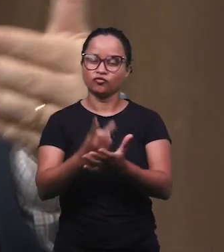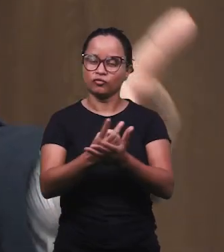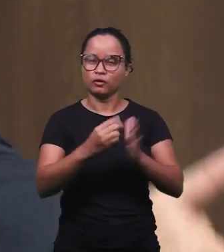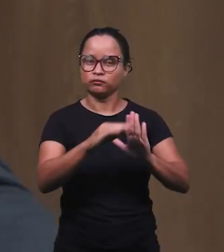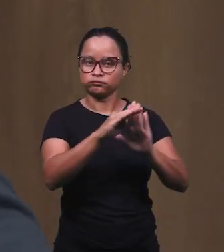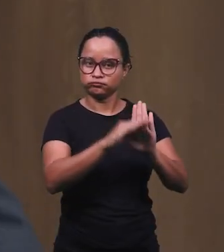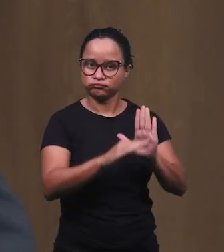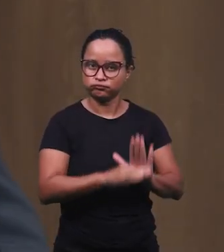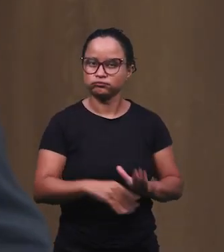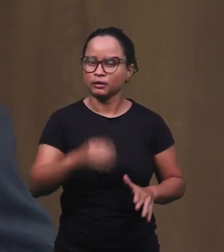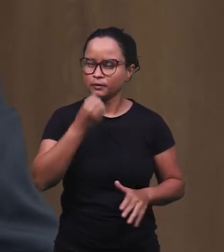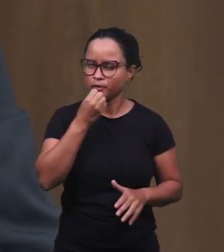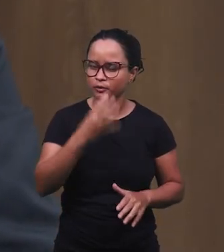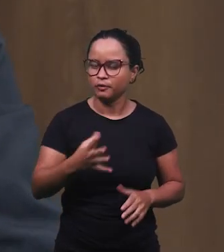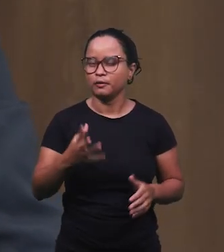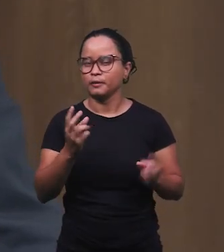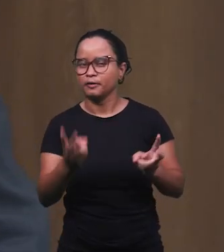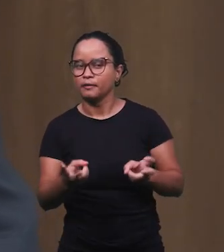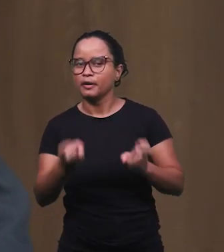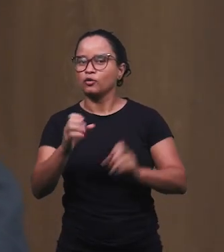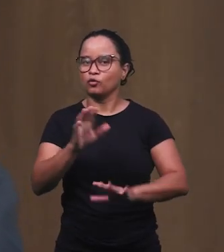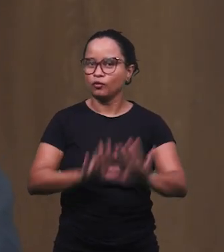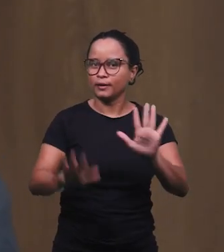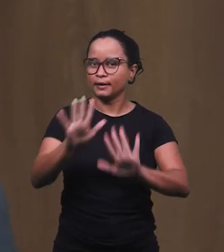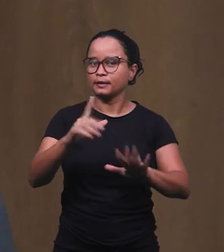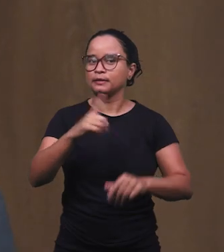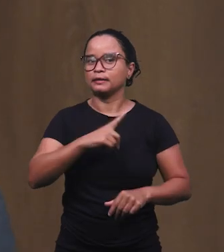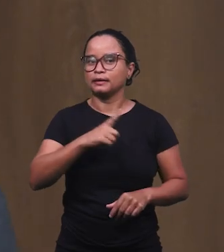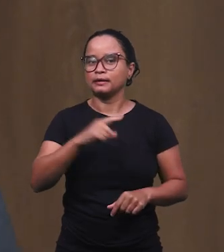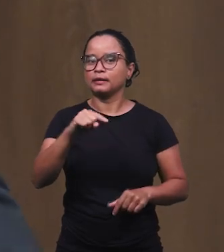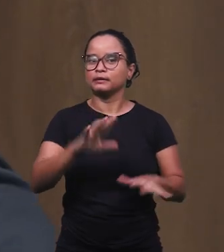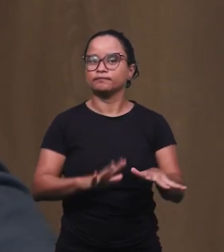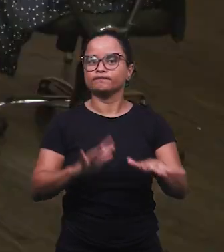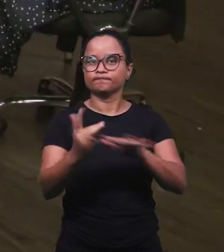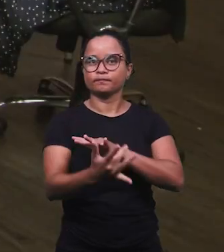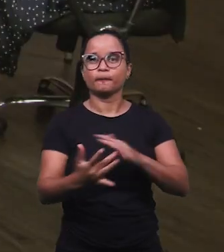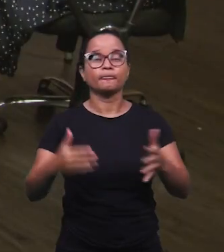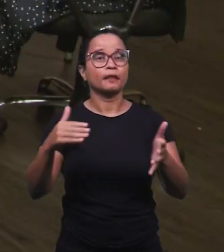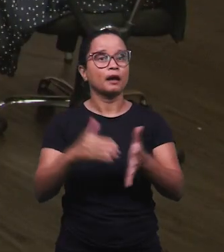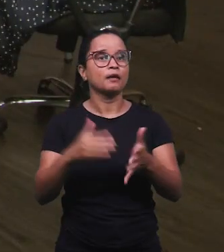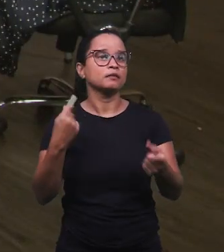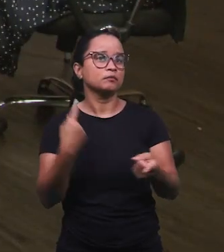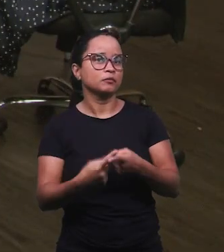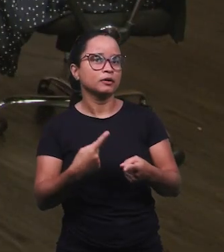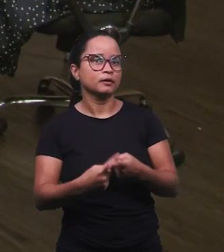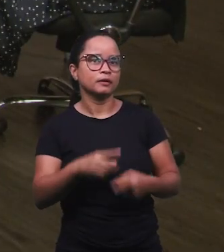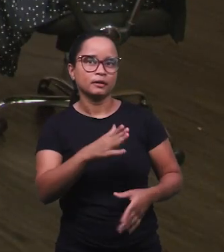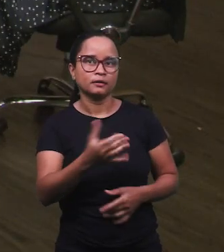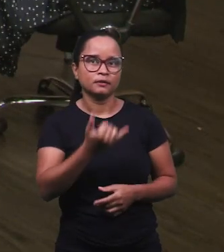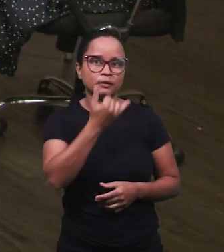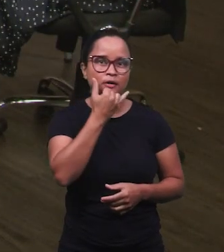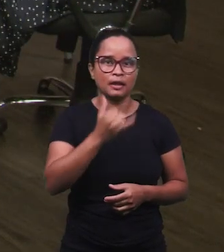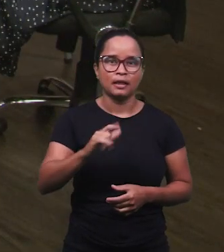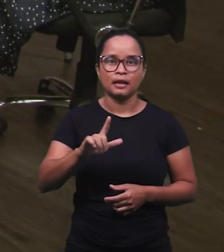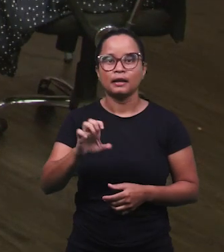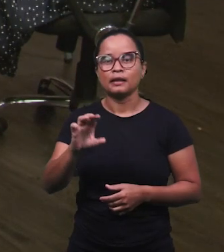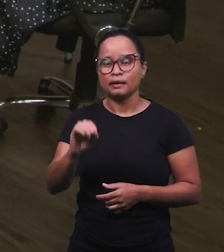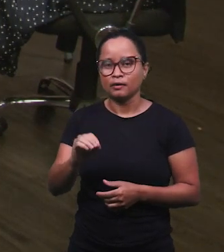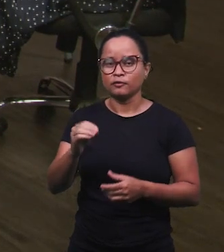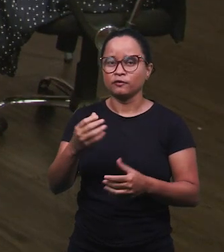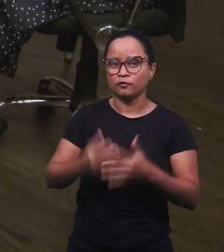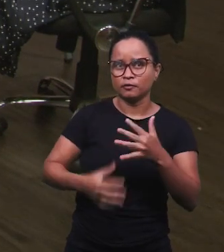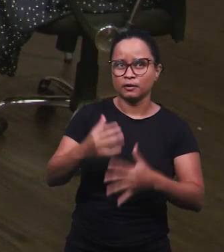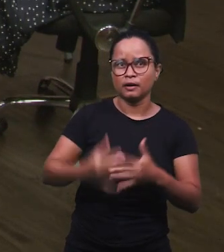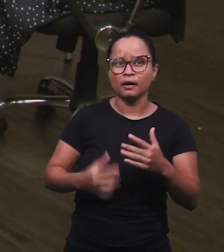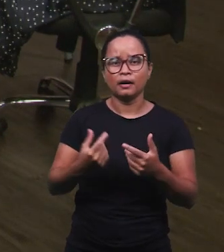esse bom senso a usar nas redes sociais. Até porque, me perdoe, Léo, de te interromper,